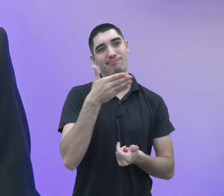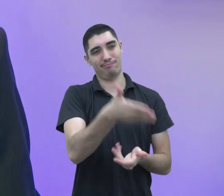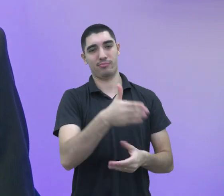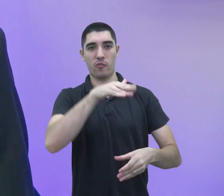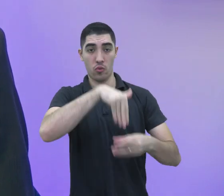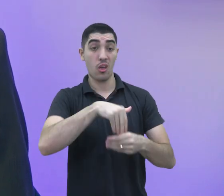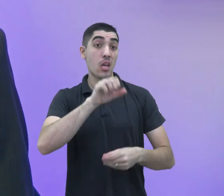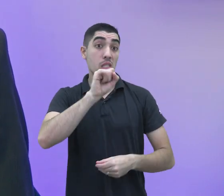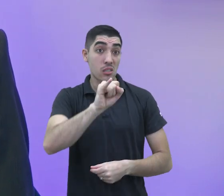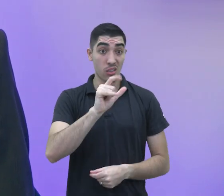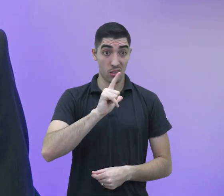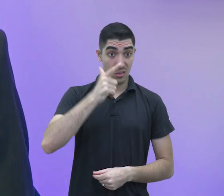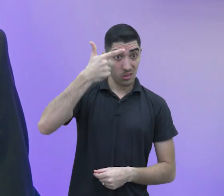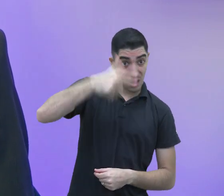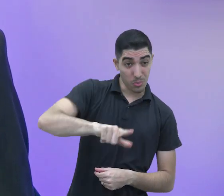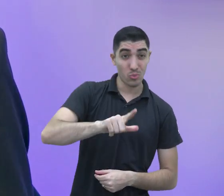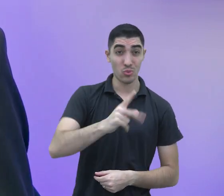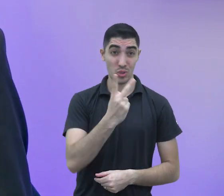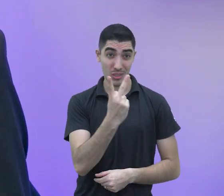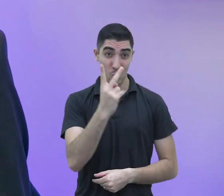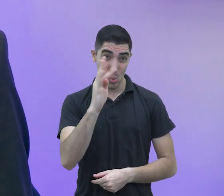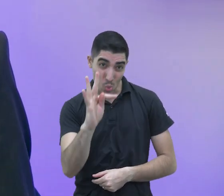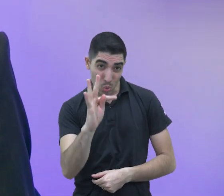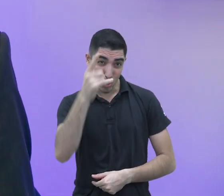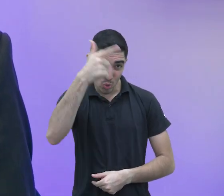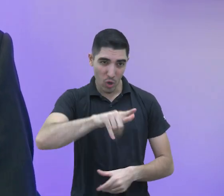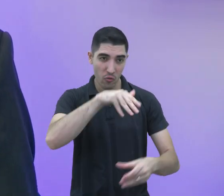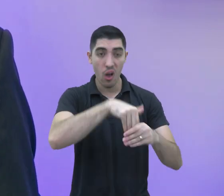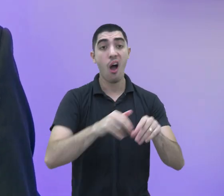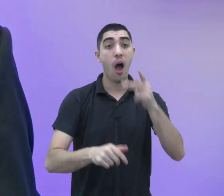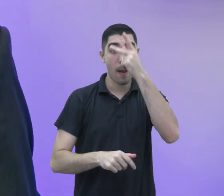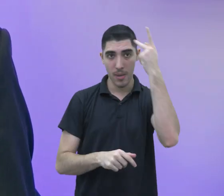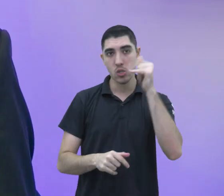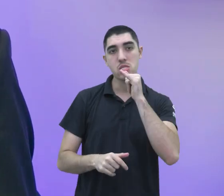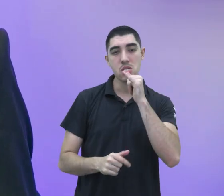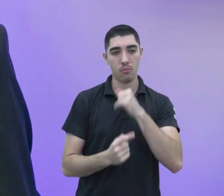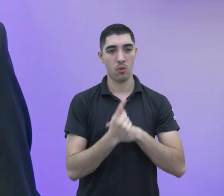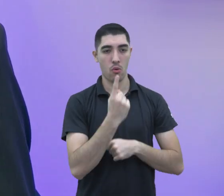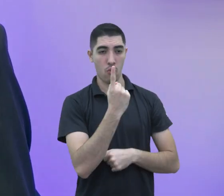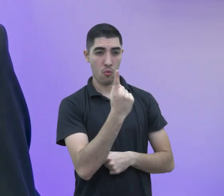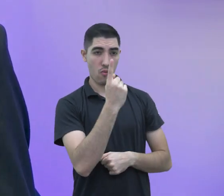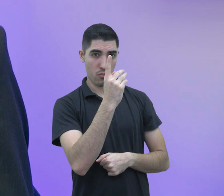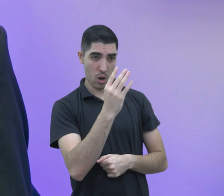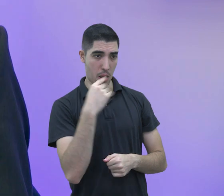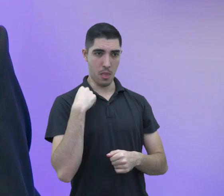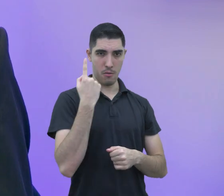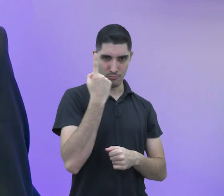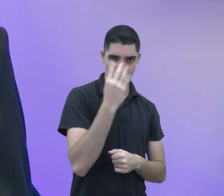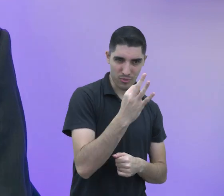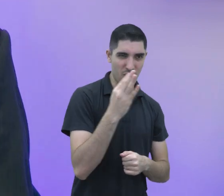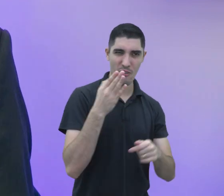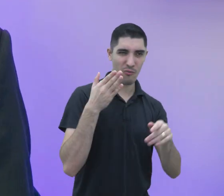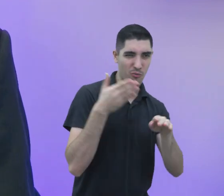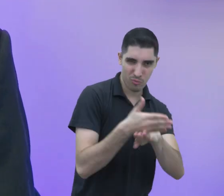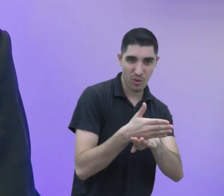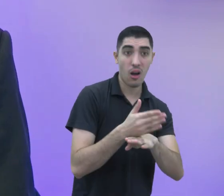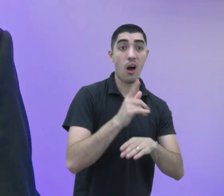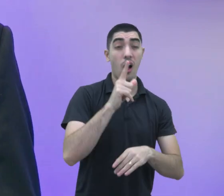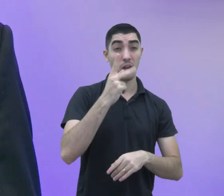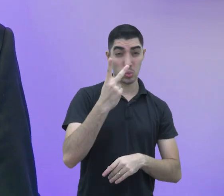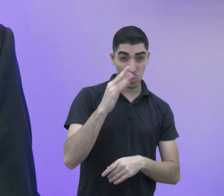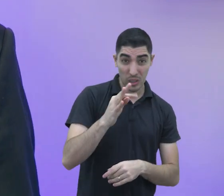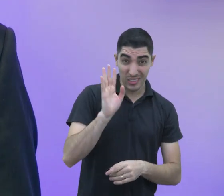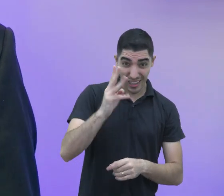votar. Se houver segundo turno em São José dos Campos e a pessoa deixar de votar, ele computa 2 faltas perante a Justiça